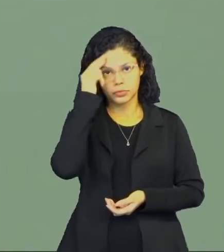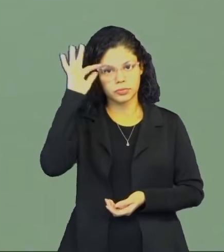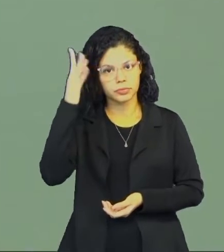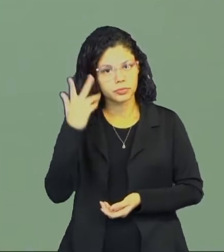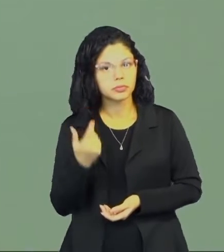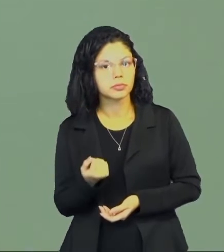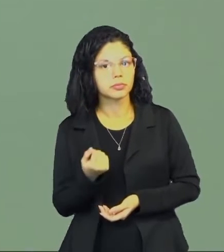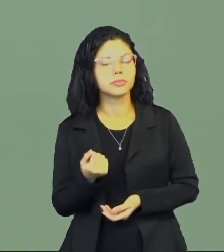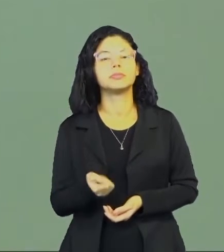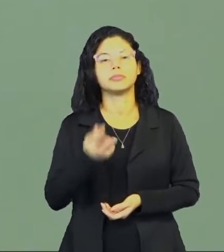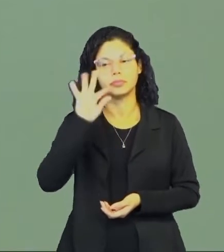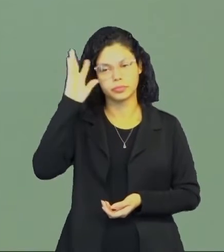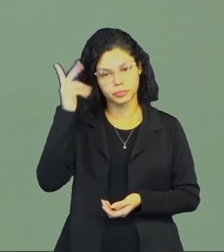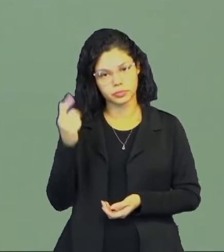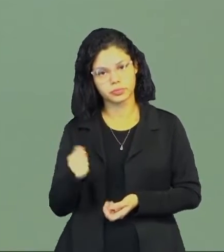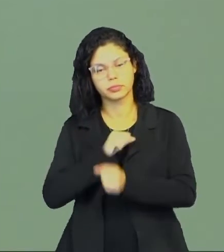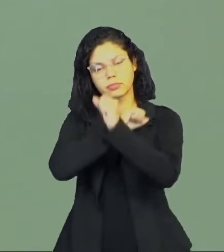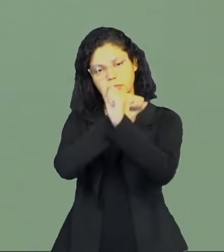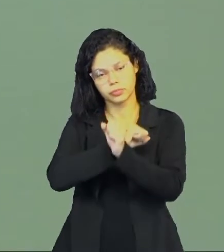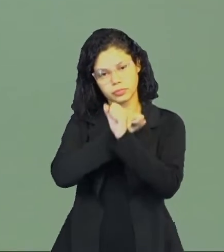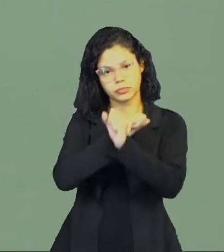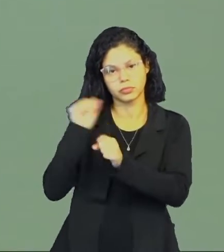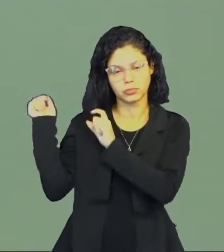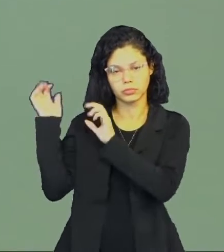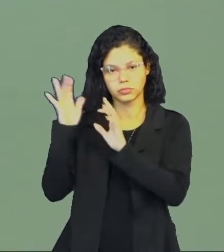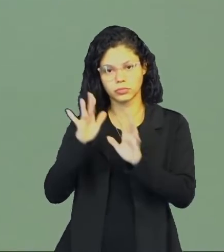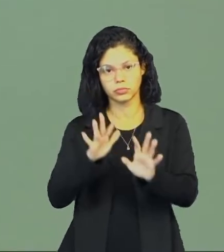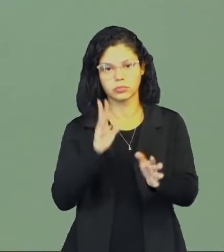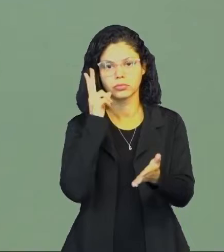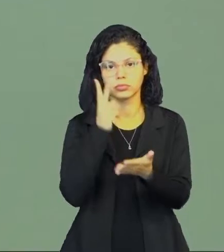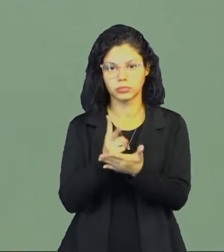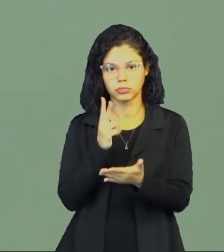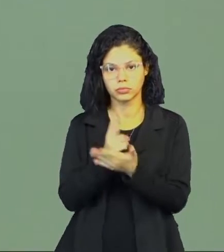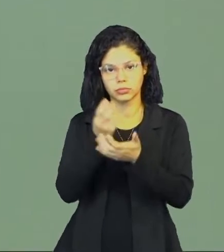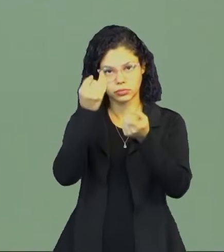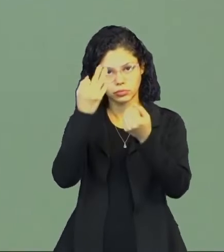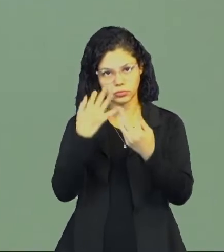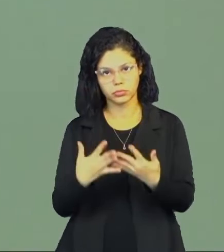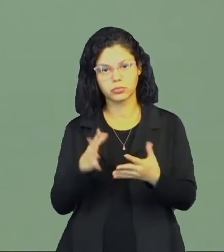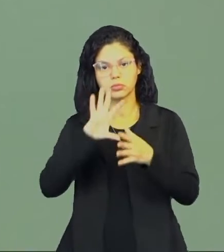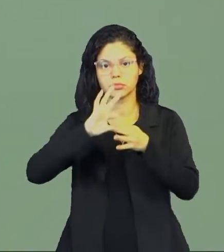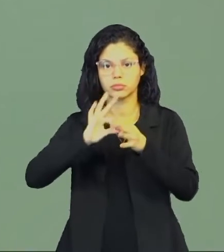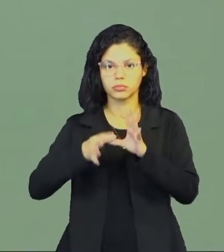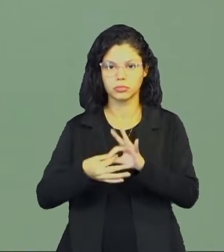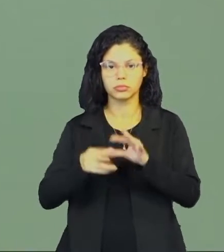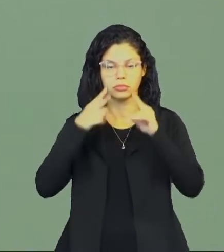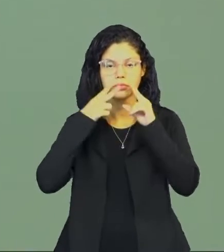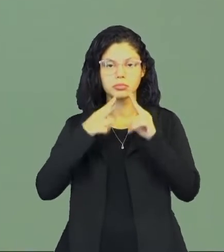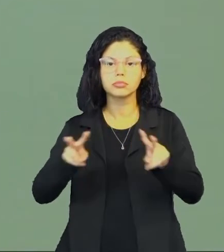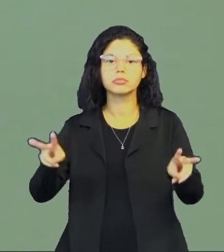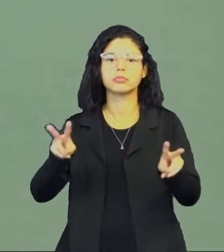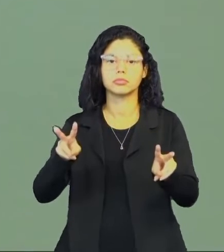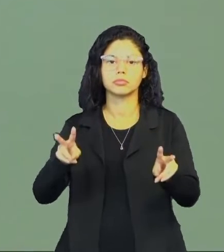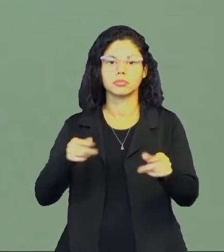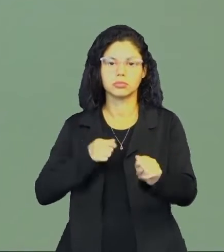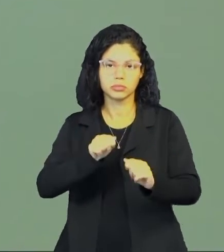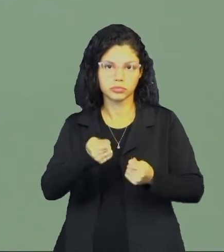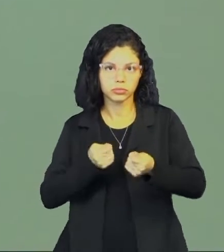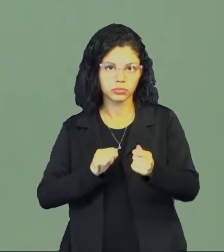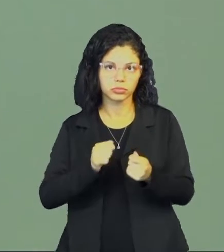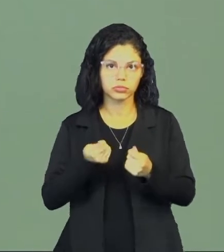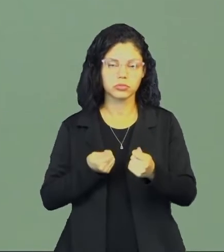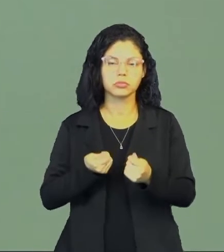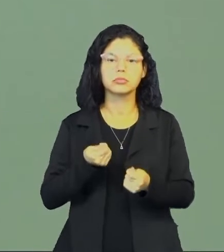Os africanos que vieram escravizados. E essa história era sempre contada do contexto, da visão do dominador,